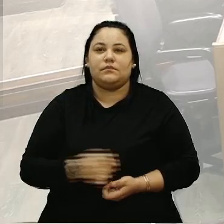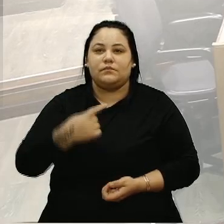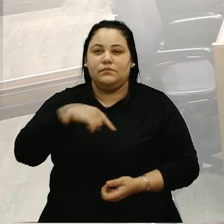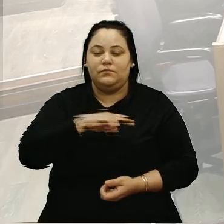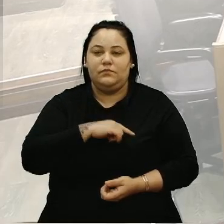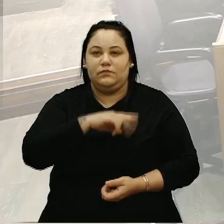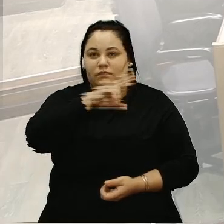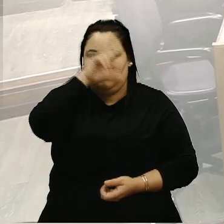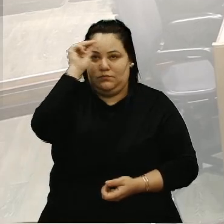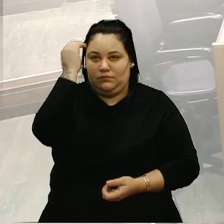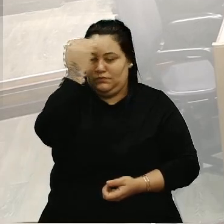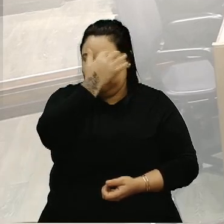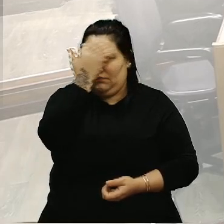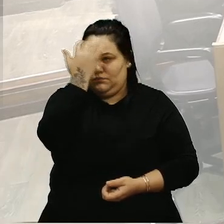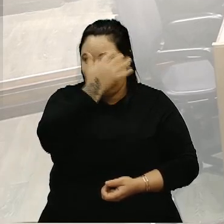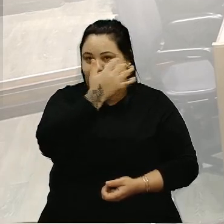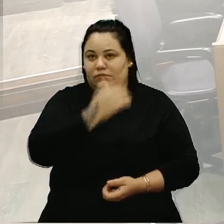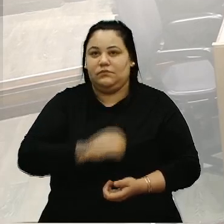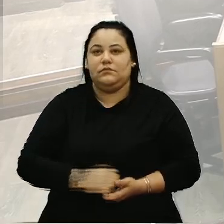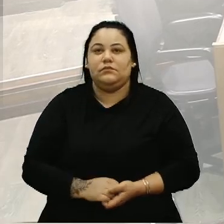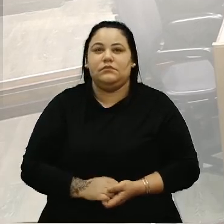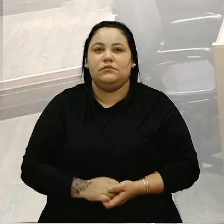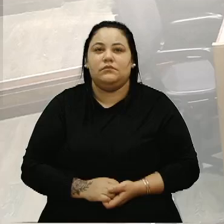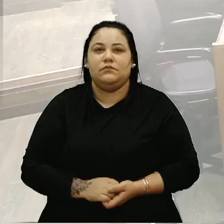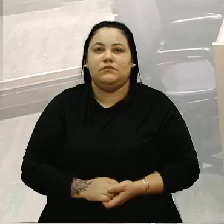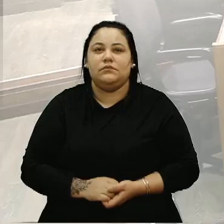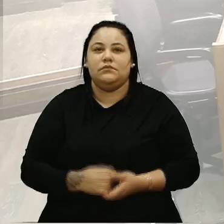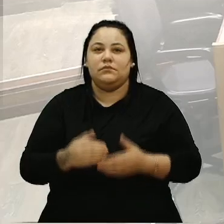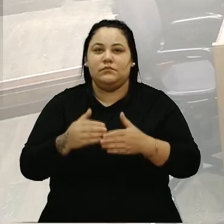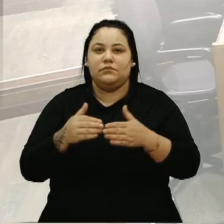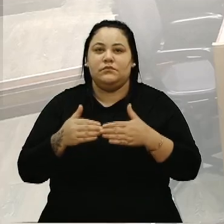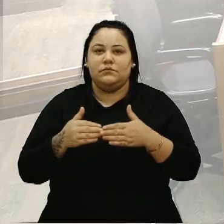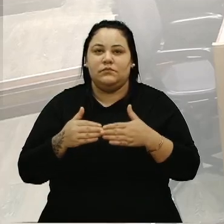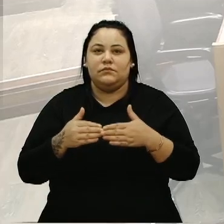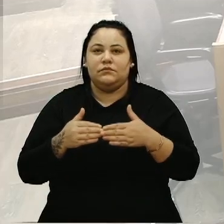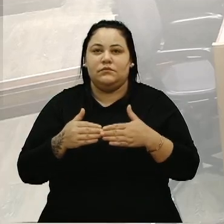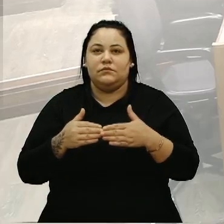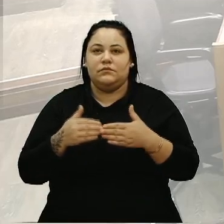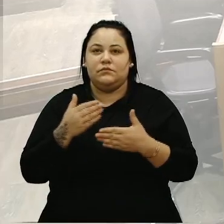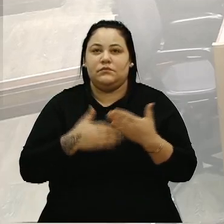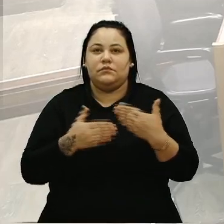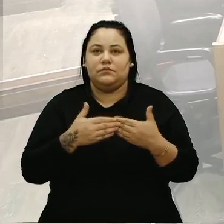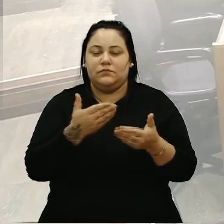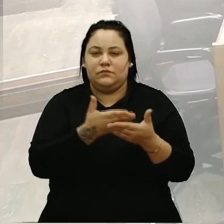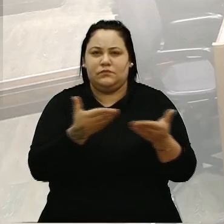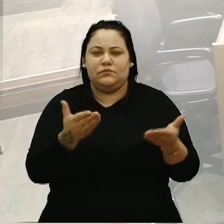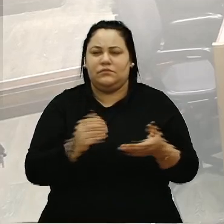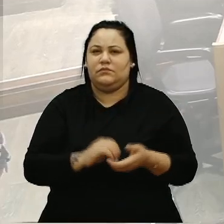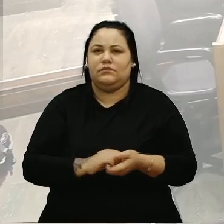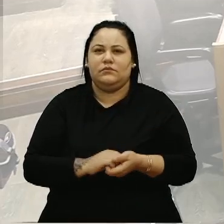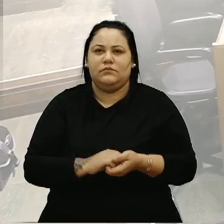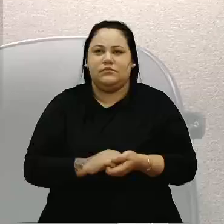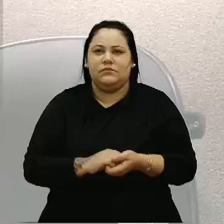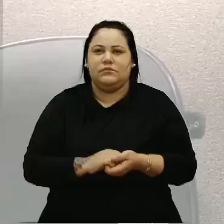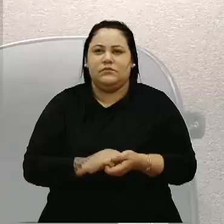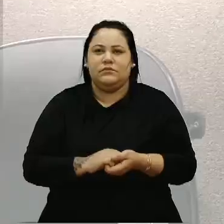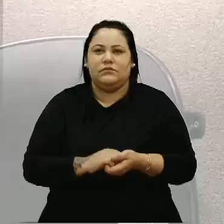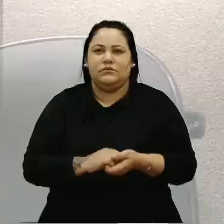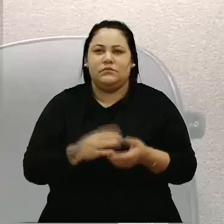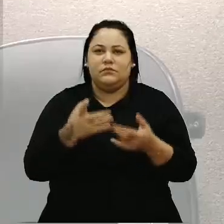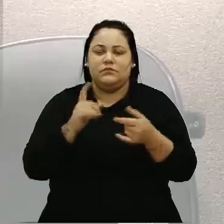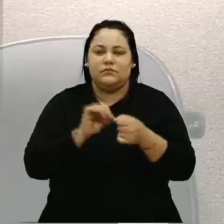Adiló, presença, Fabiana de Lucena e a todos. Eu gostaria de fazer um voto